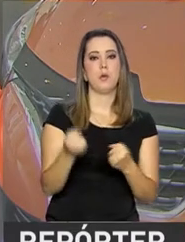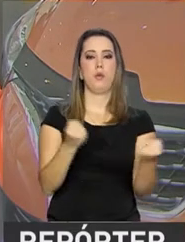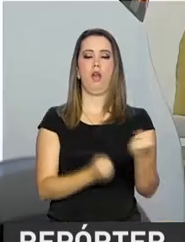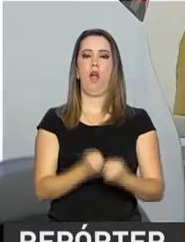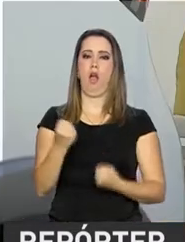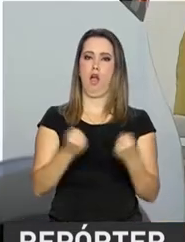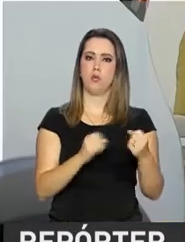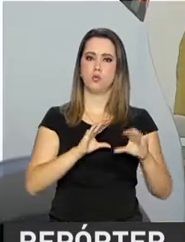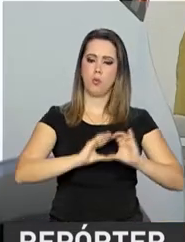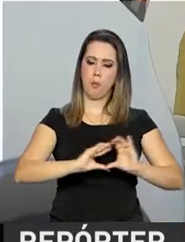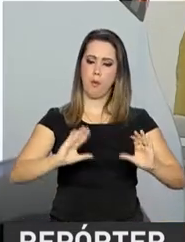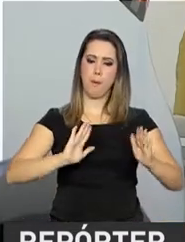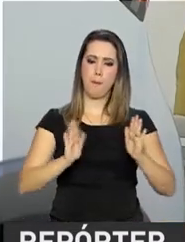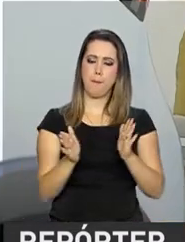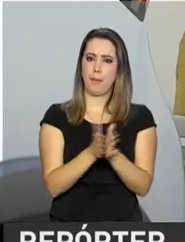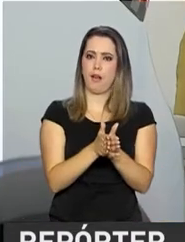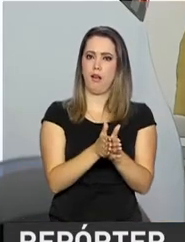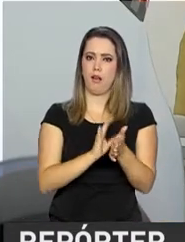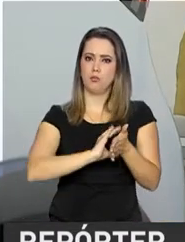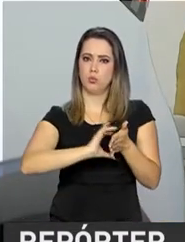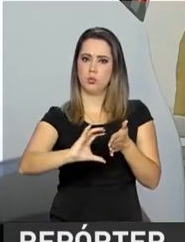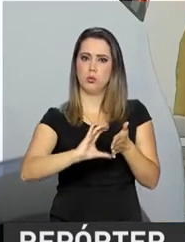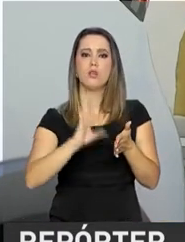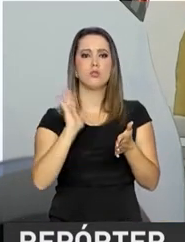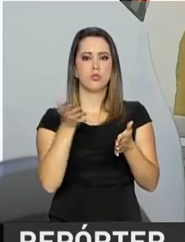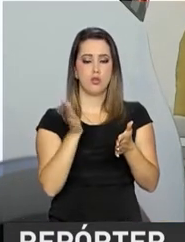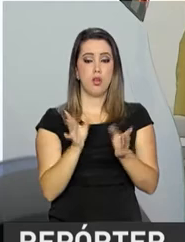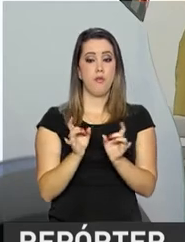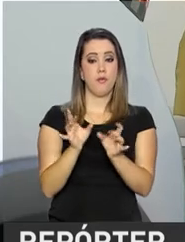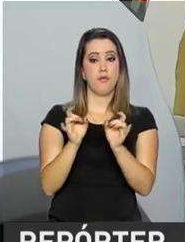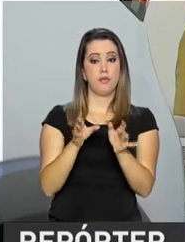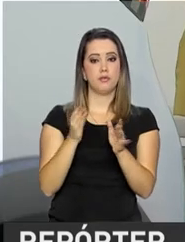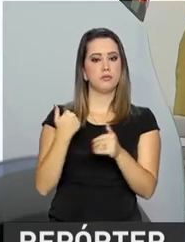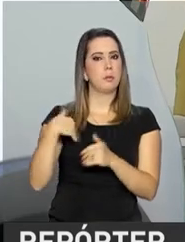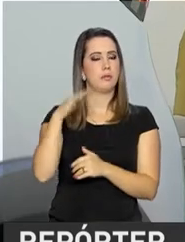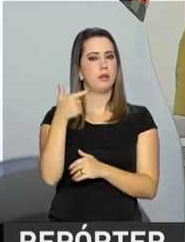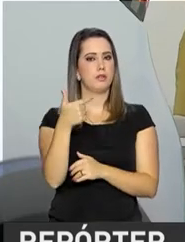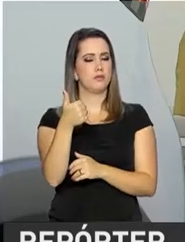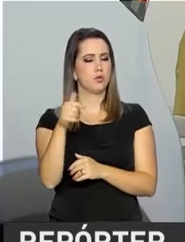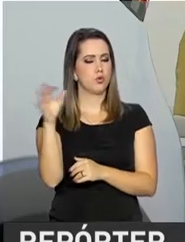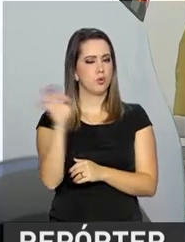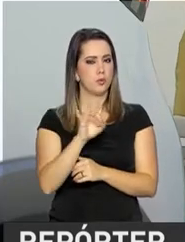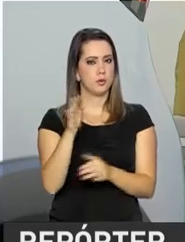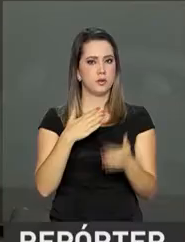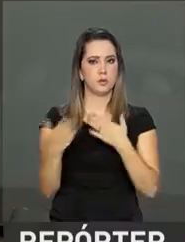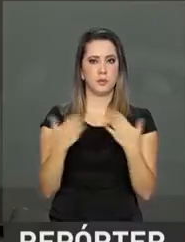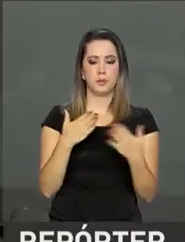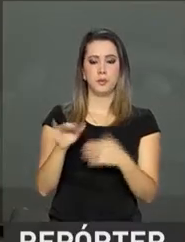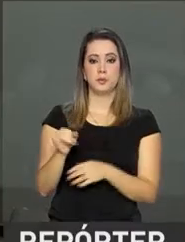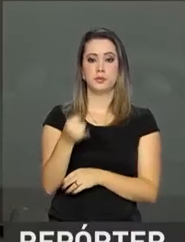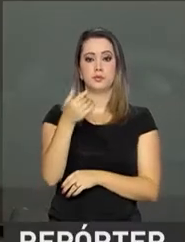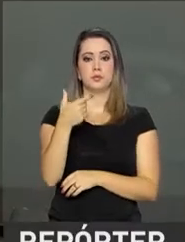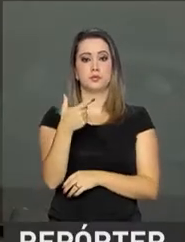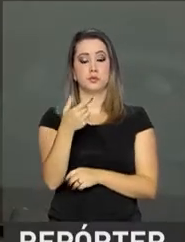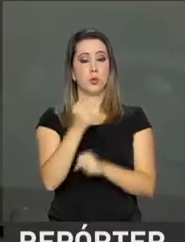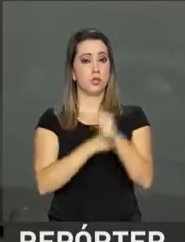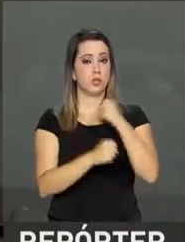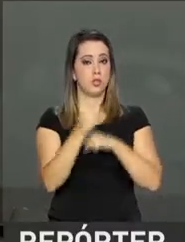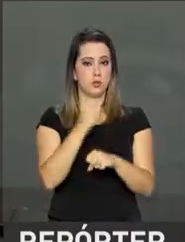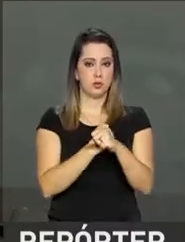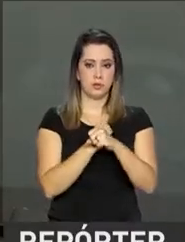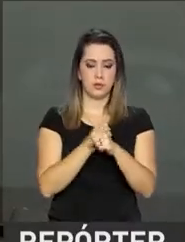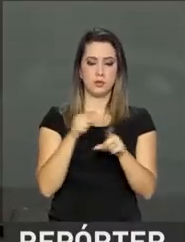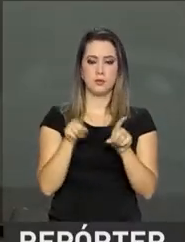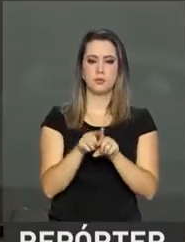passado 23% a mais em vendas do que em janeiro de 2017 e laksana faz